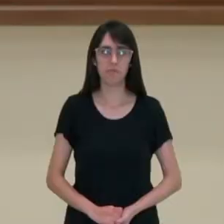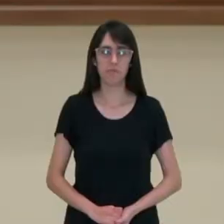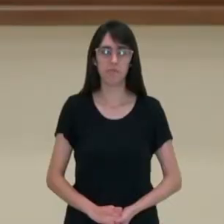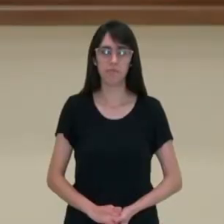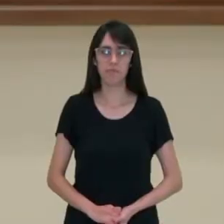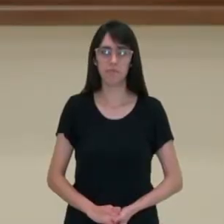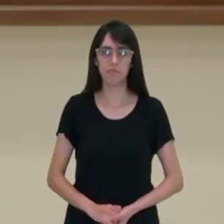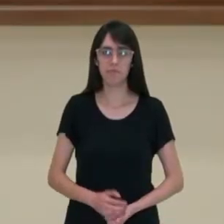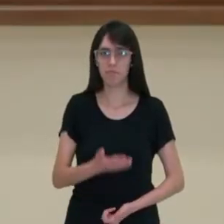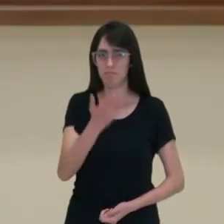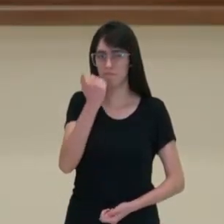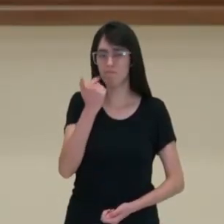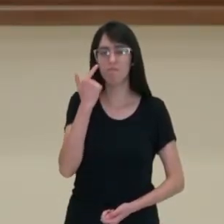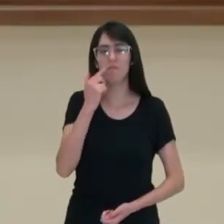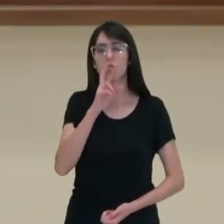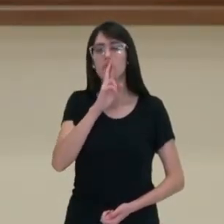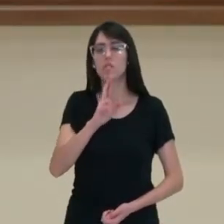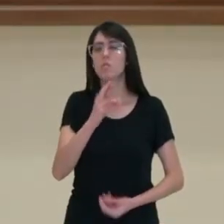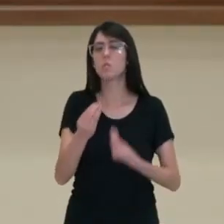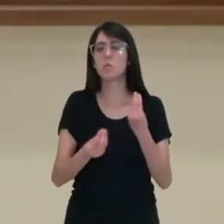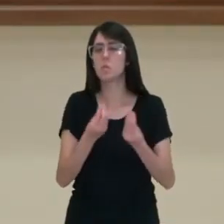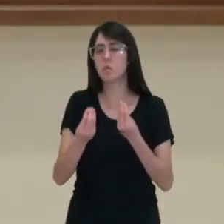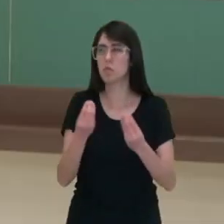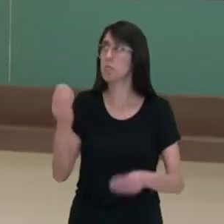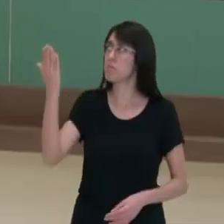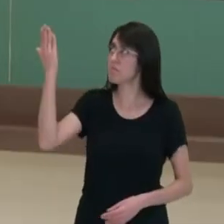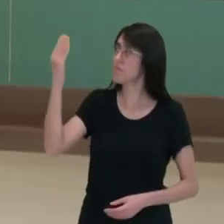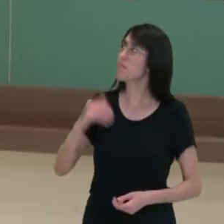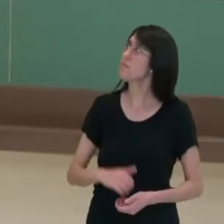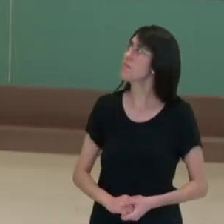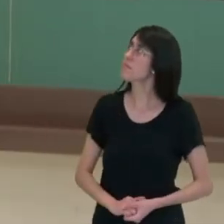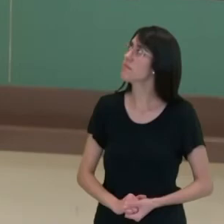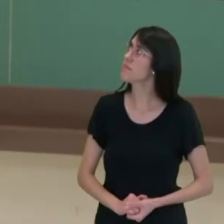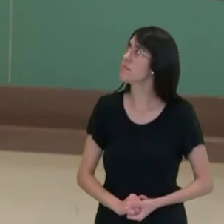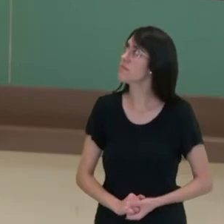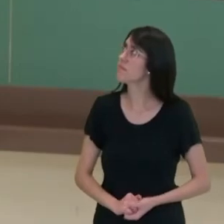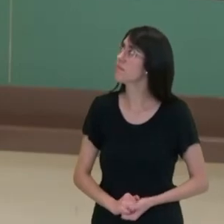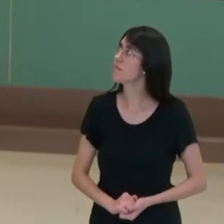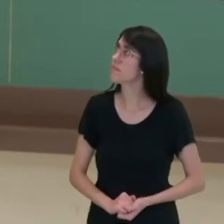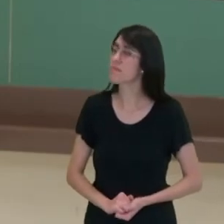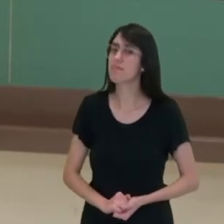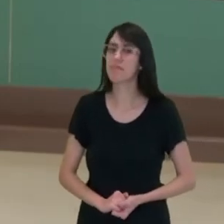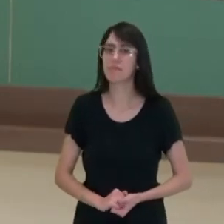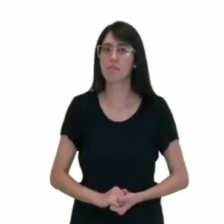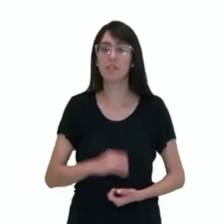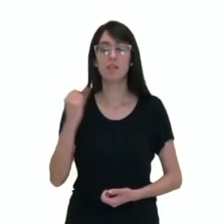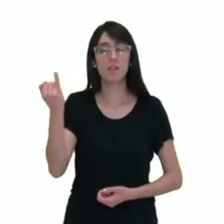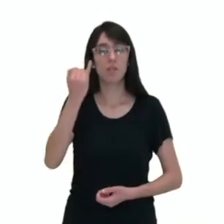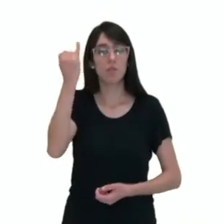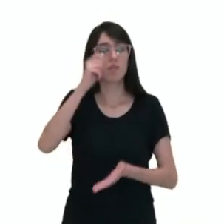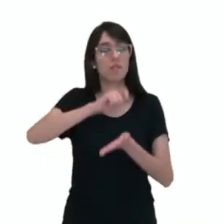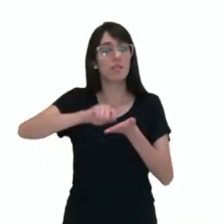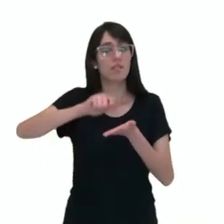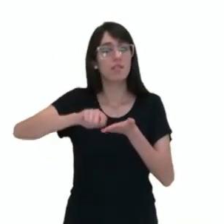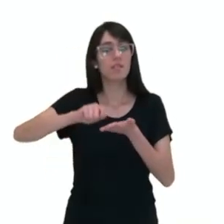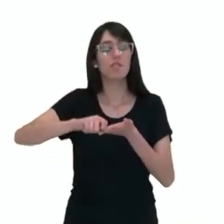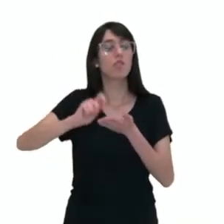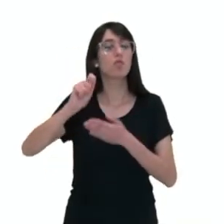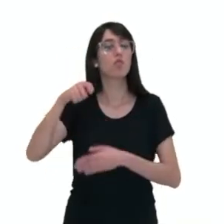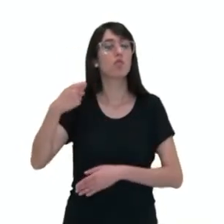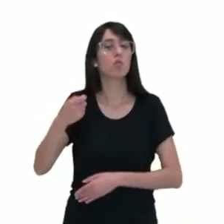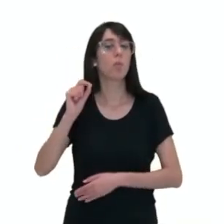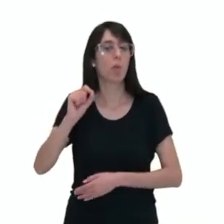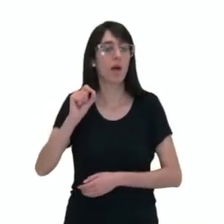Vamos então ver a resposta dessa primeira atividade? Aqui é importante escrever sobre